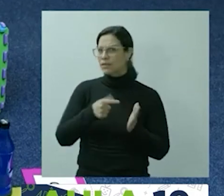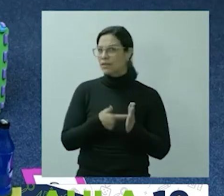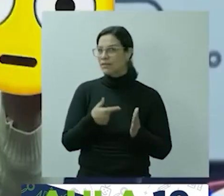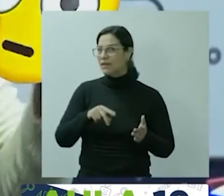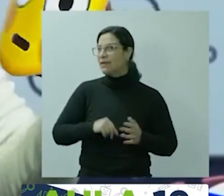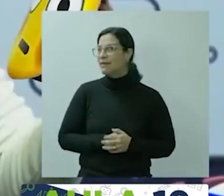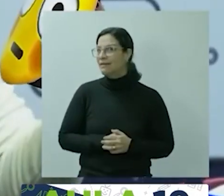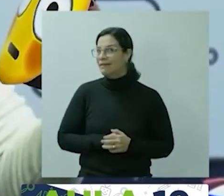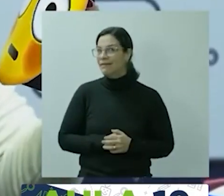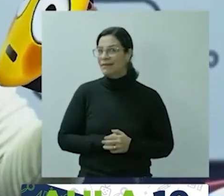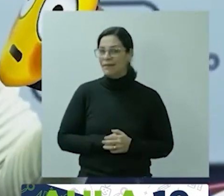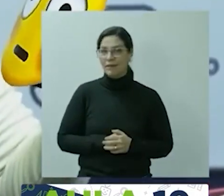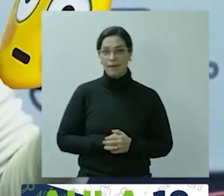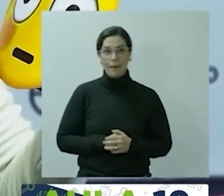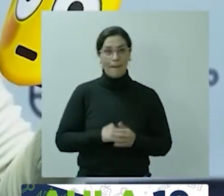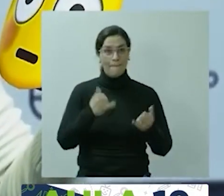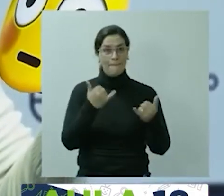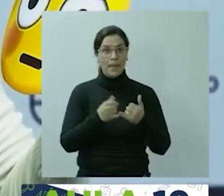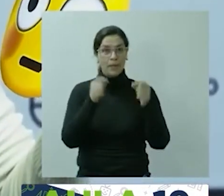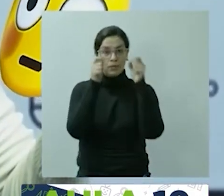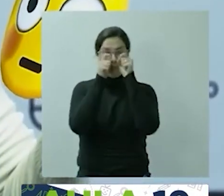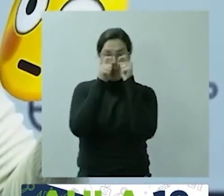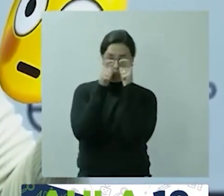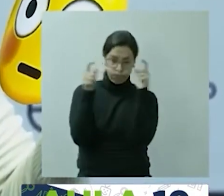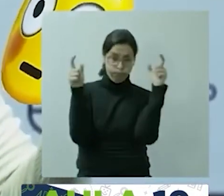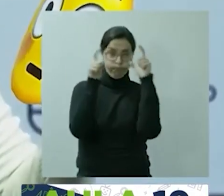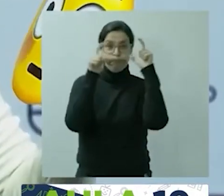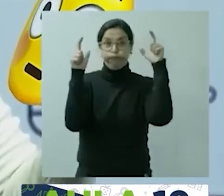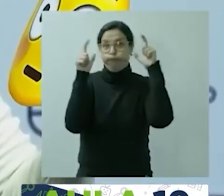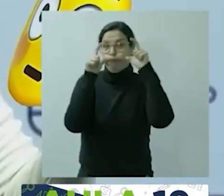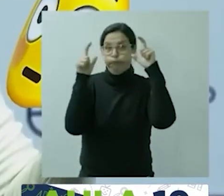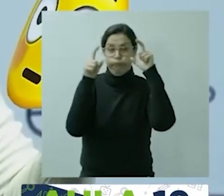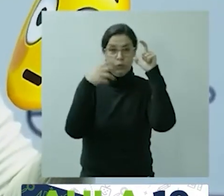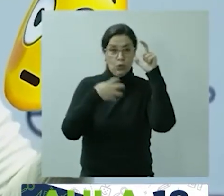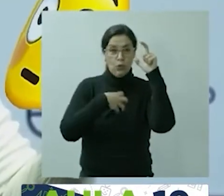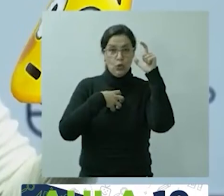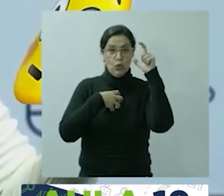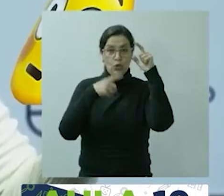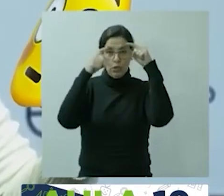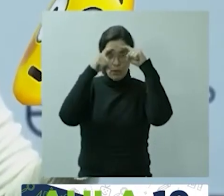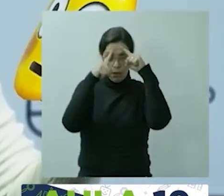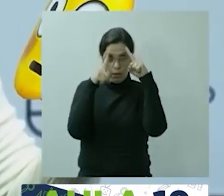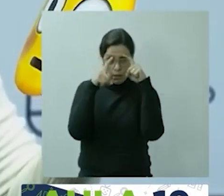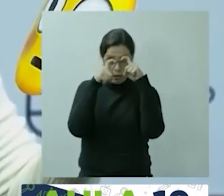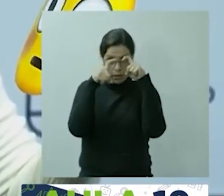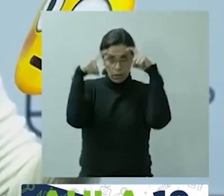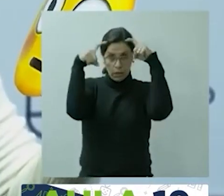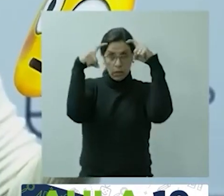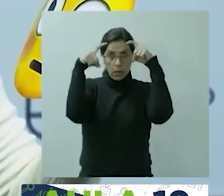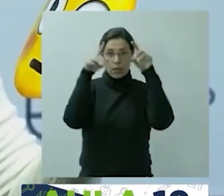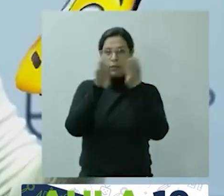ela representa? Ela tá com o olho assim, a sobrancelha levantada.